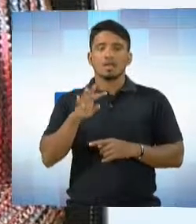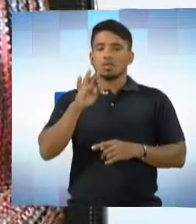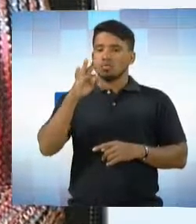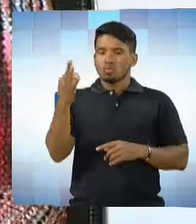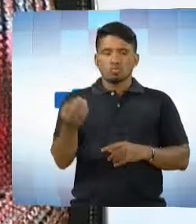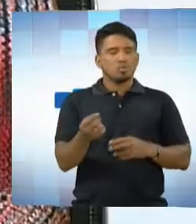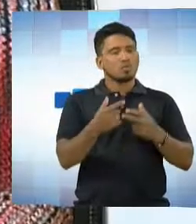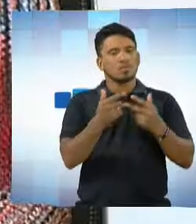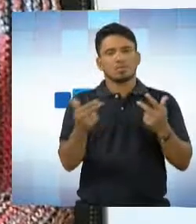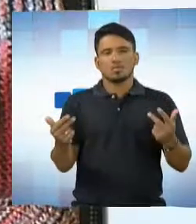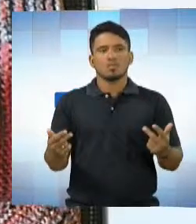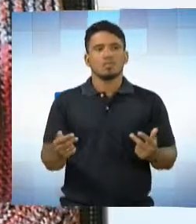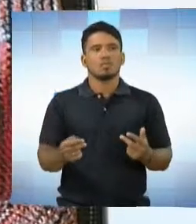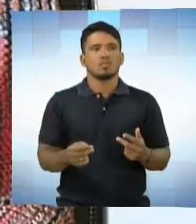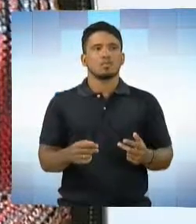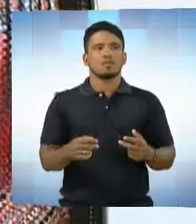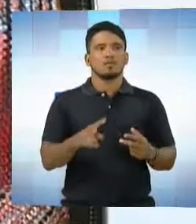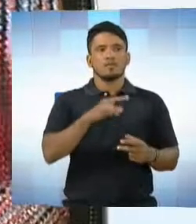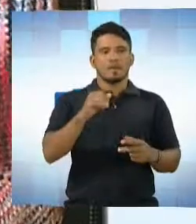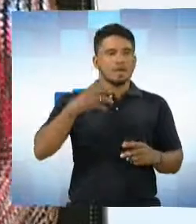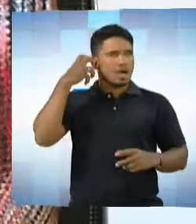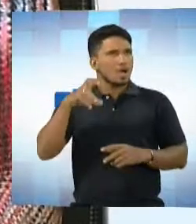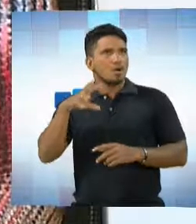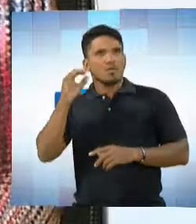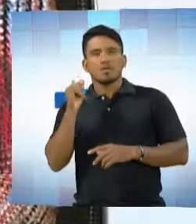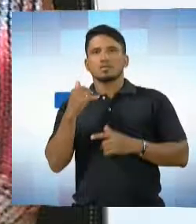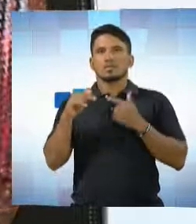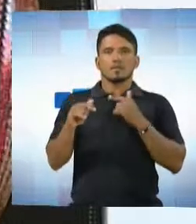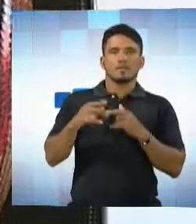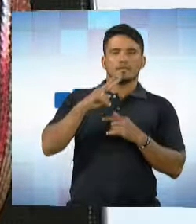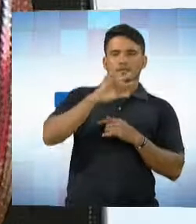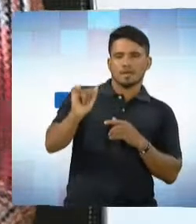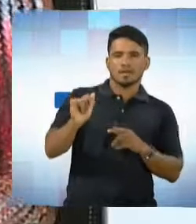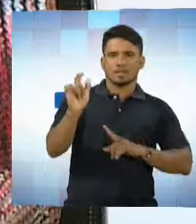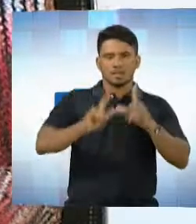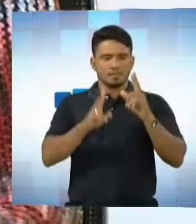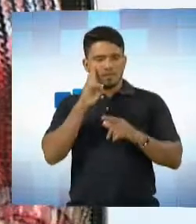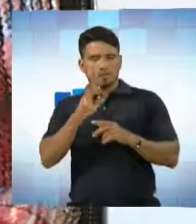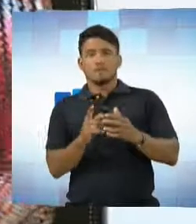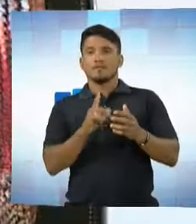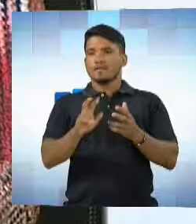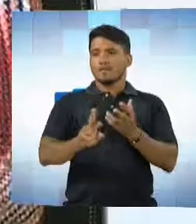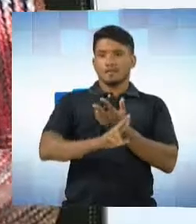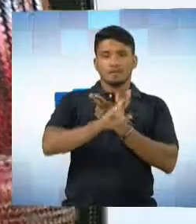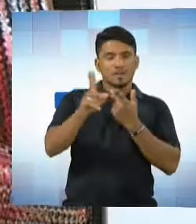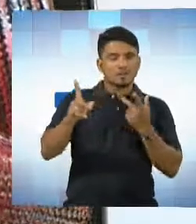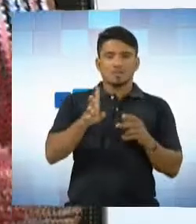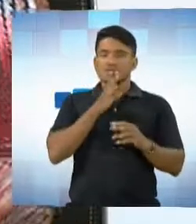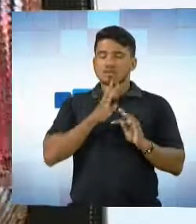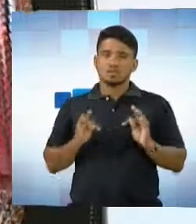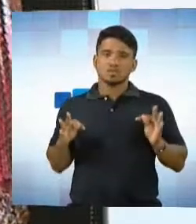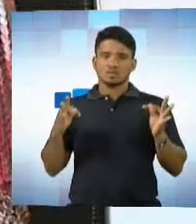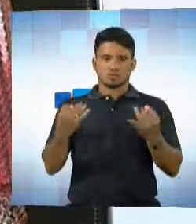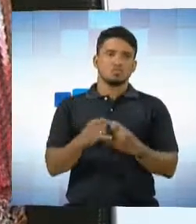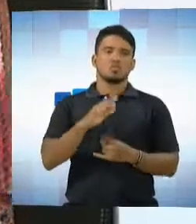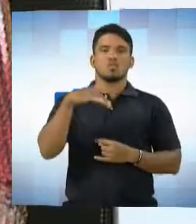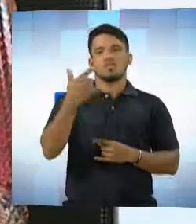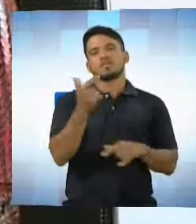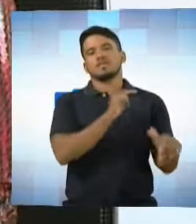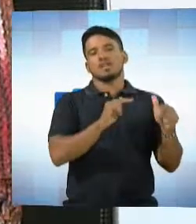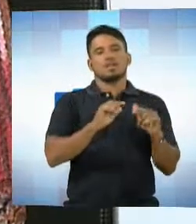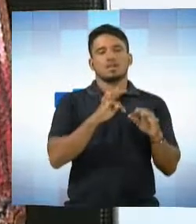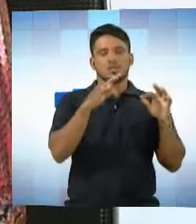meios. Você vai para o rádio, faz um tipo de trabalho, vai para a TV, faz outro, e você fica eclético mesmo. Você fica mais, como é que